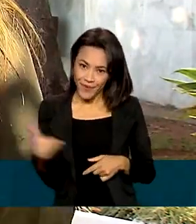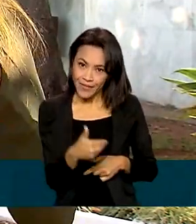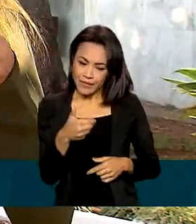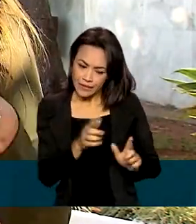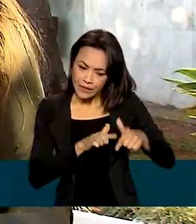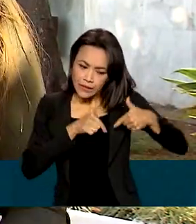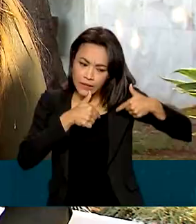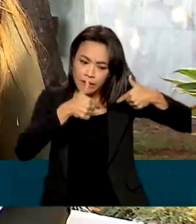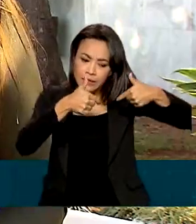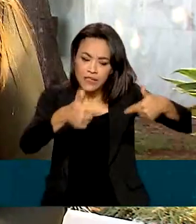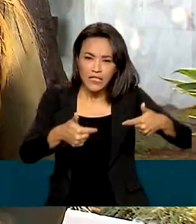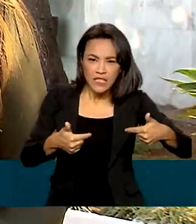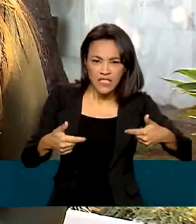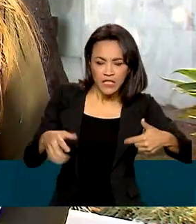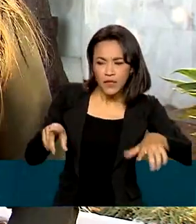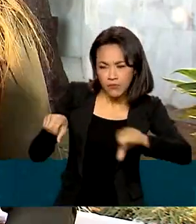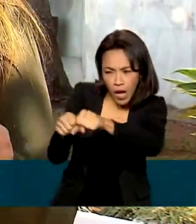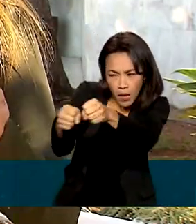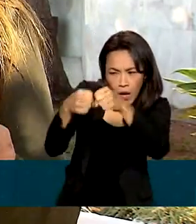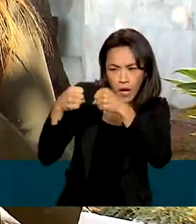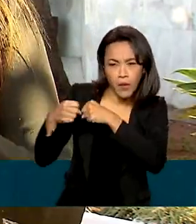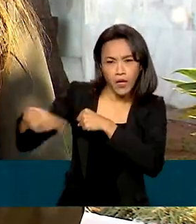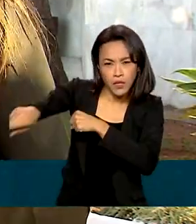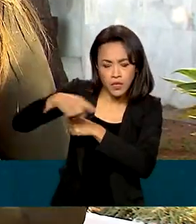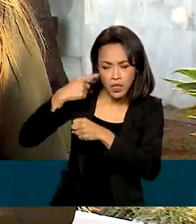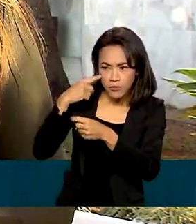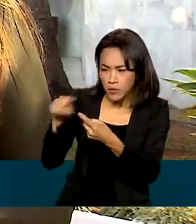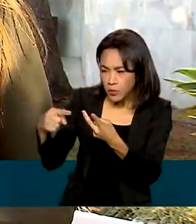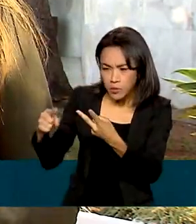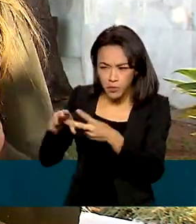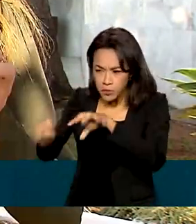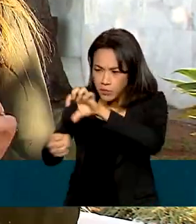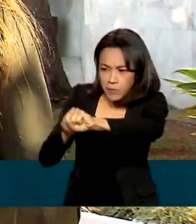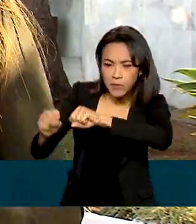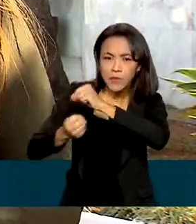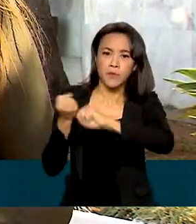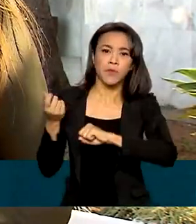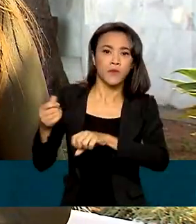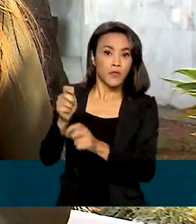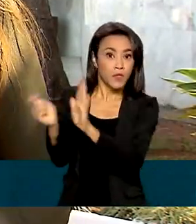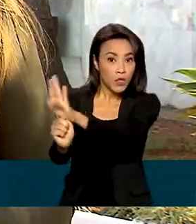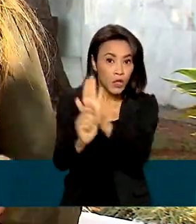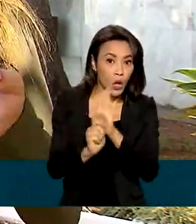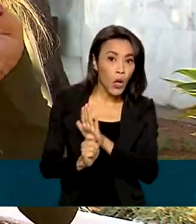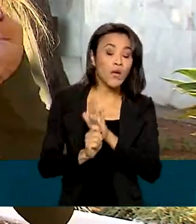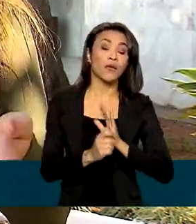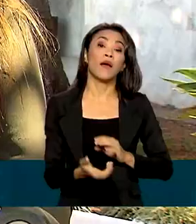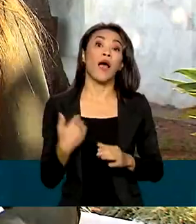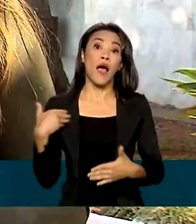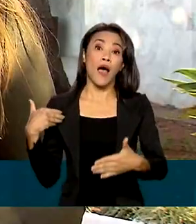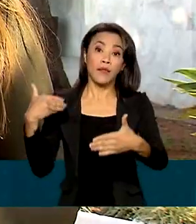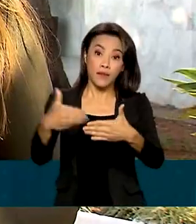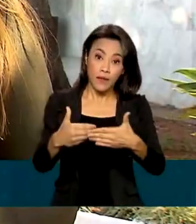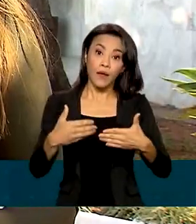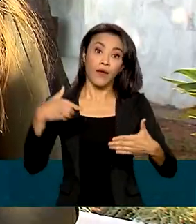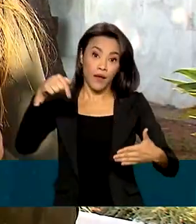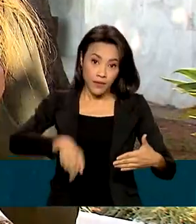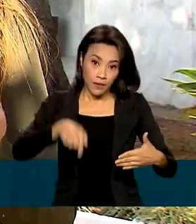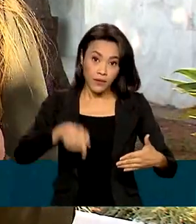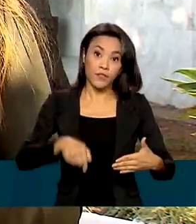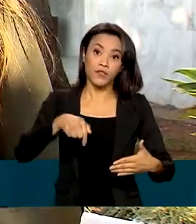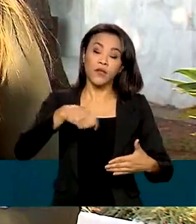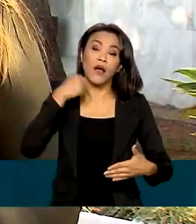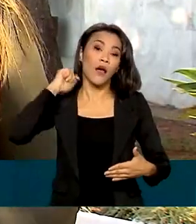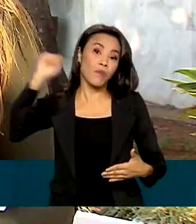ações de desarticulação de rotas e apreensões de drogas e Até abril deste ano a quantia economizar